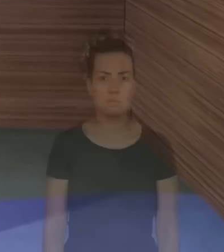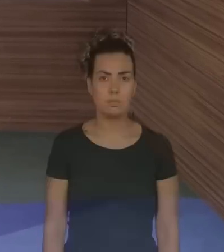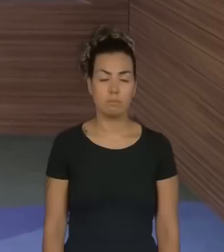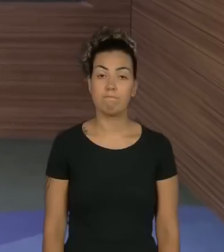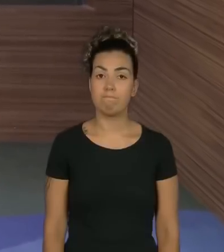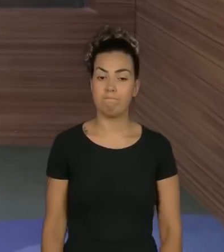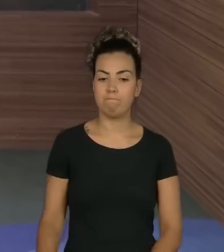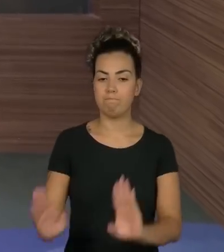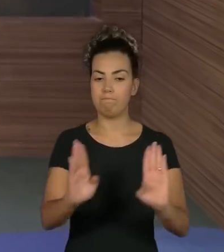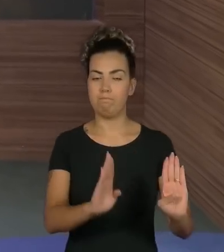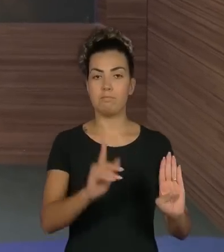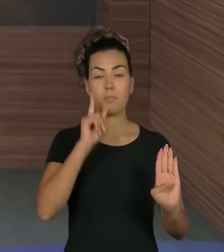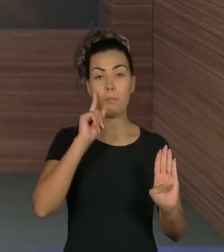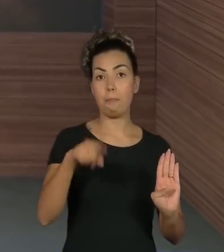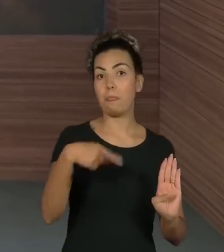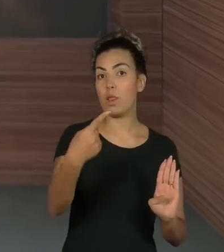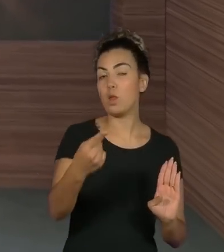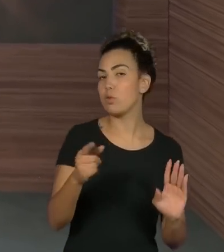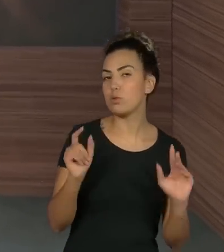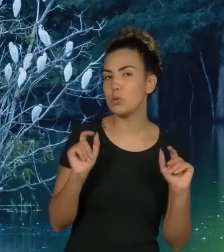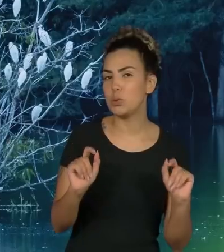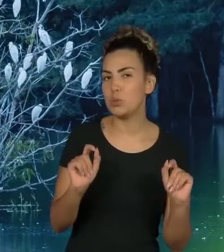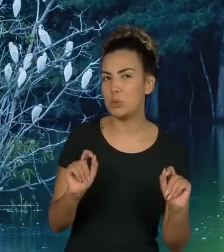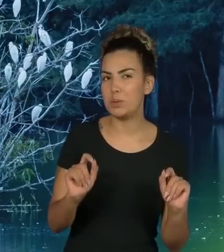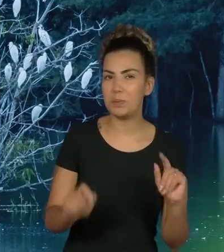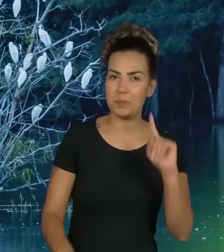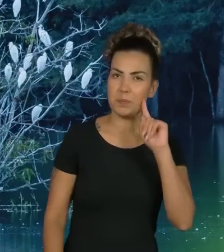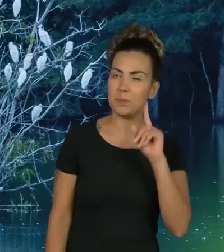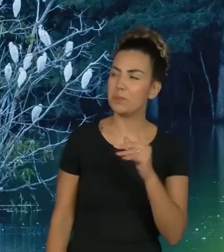Veja a seguir aqui no Repórter Eco.